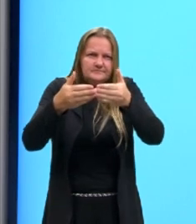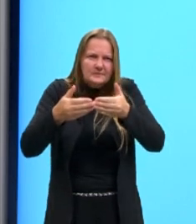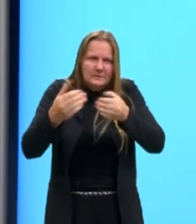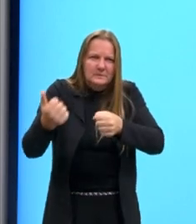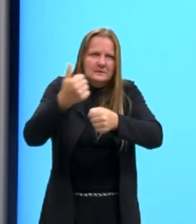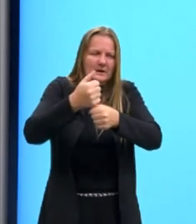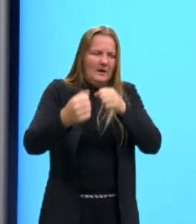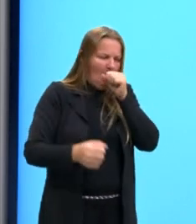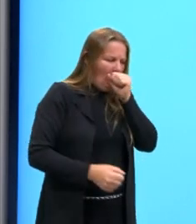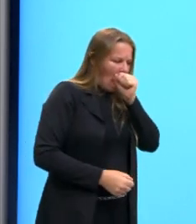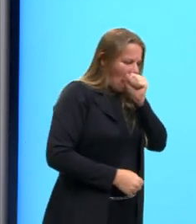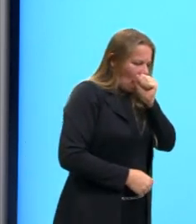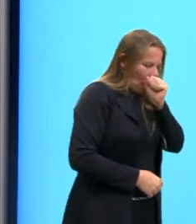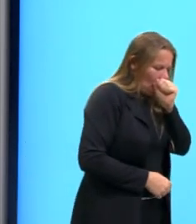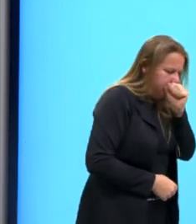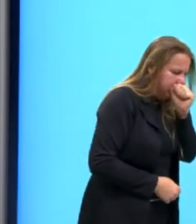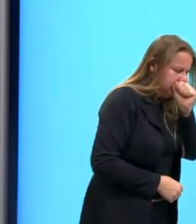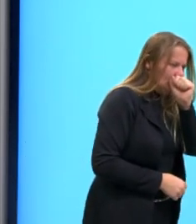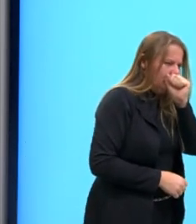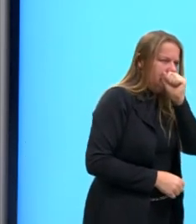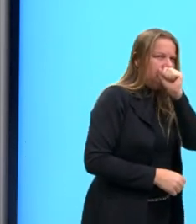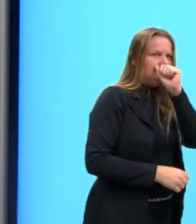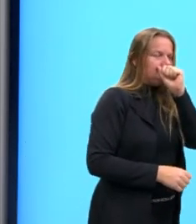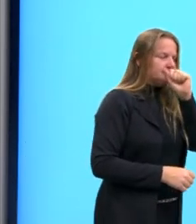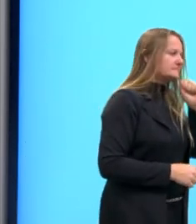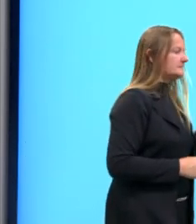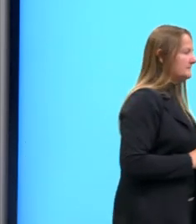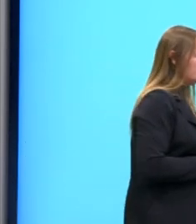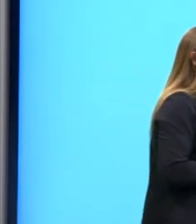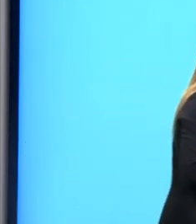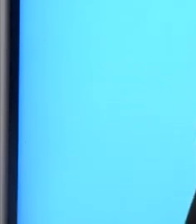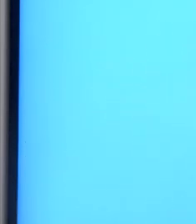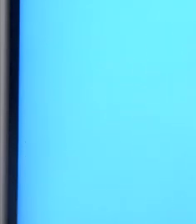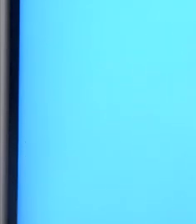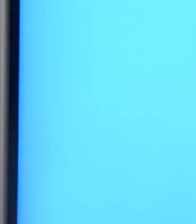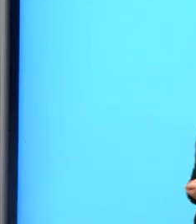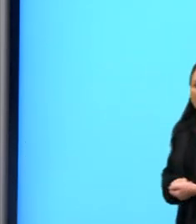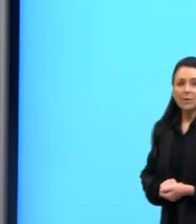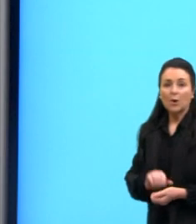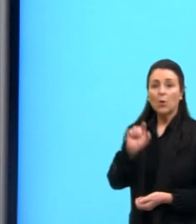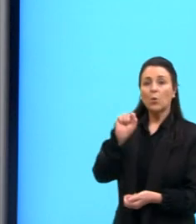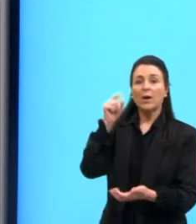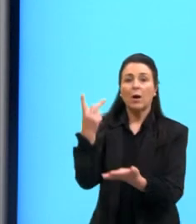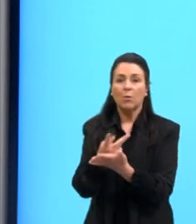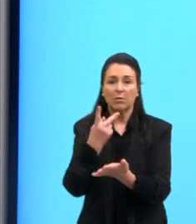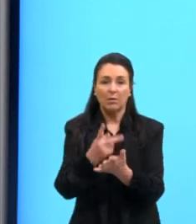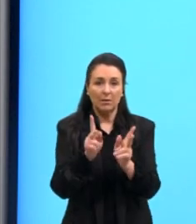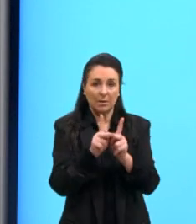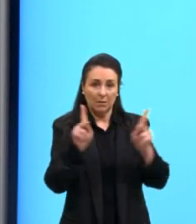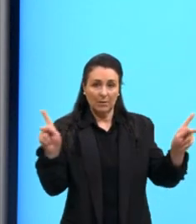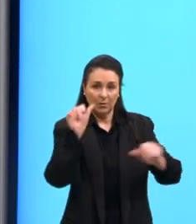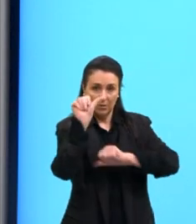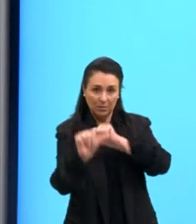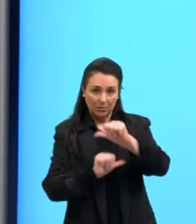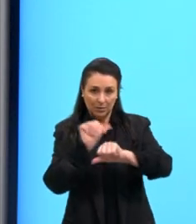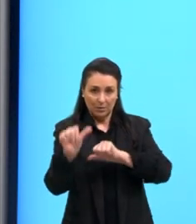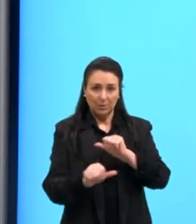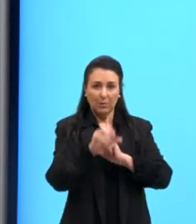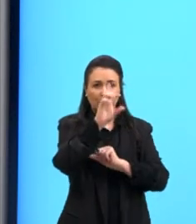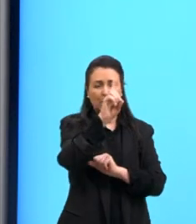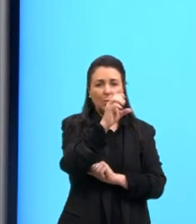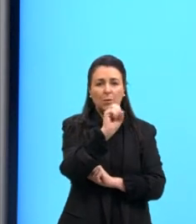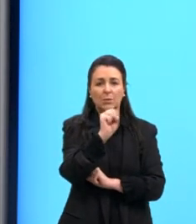seja nós somos colônia de Portugal o que que acontece nesse meio que nesse período de transição